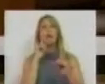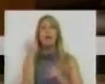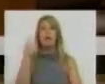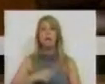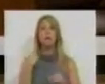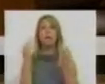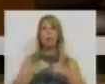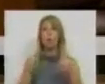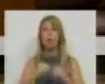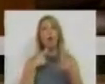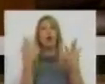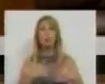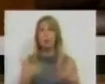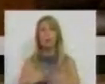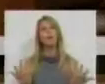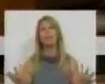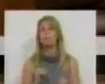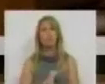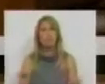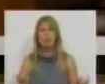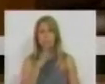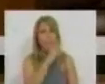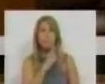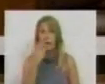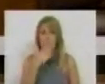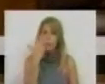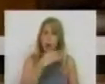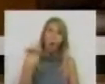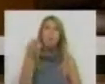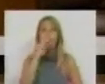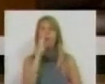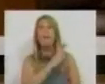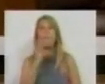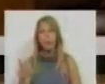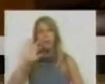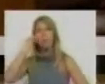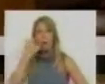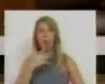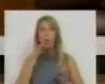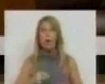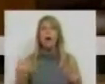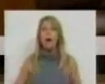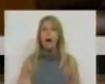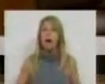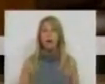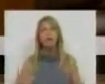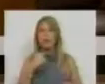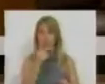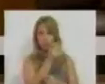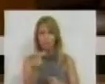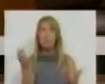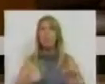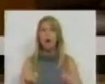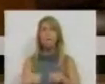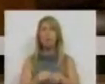Orçamental são inexecuíveis e que, a serem concretizáveis, serão muito penosas. Dizia ela, e cito, não há política orçamental que